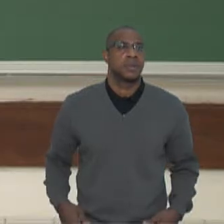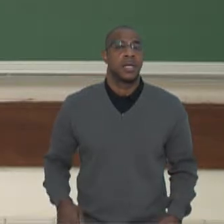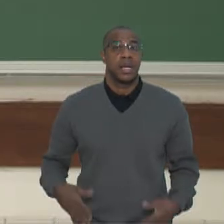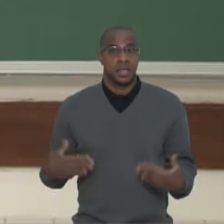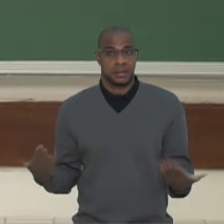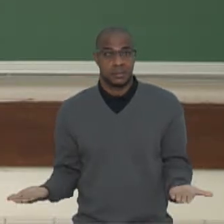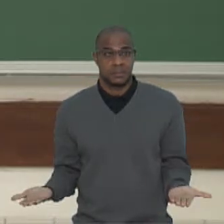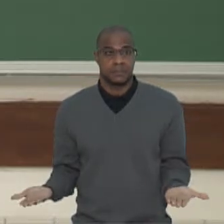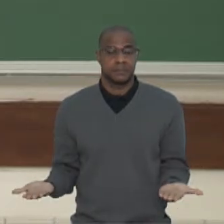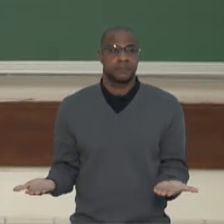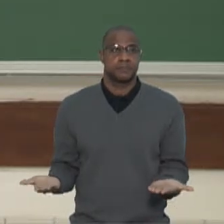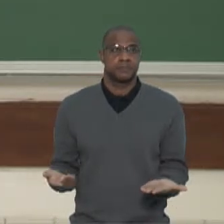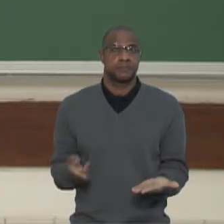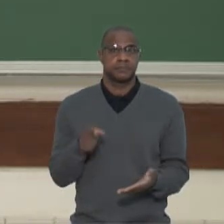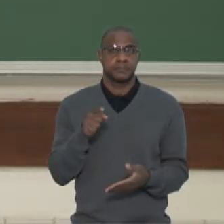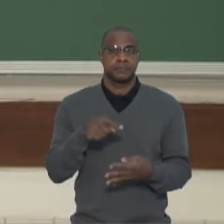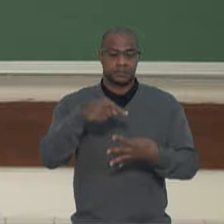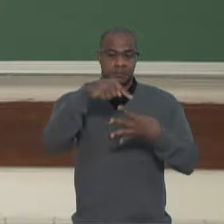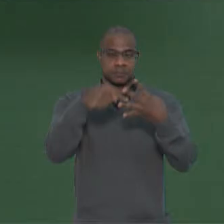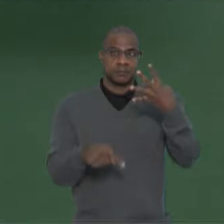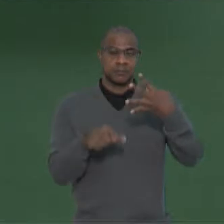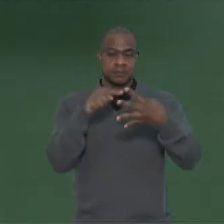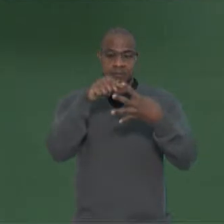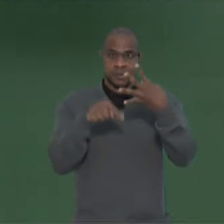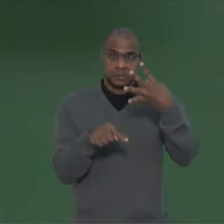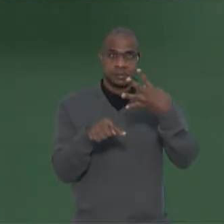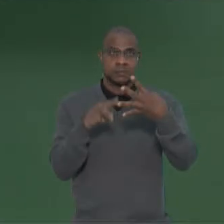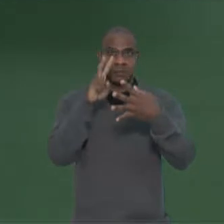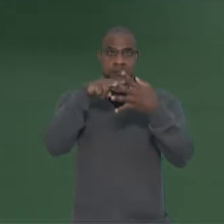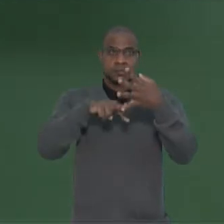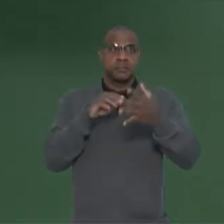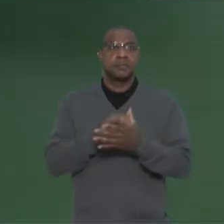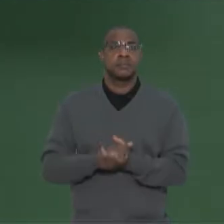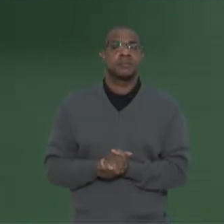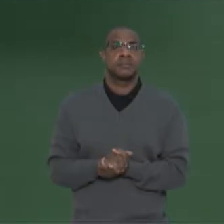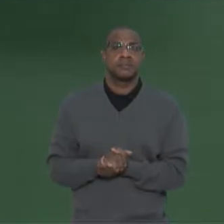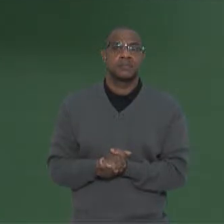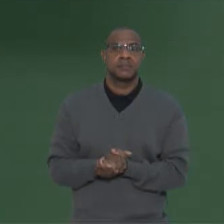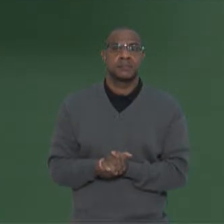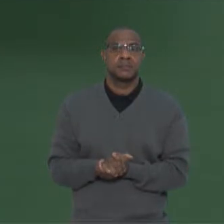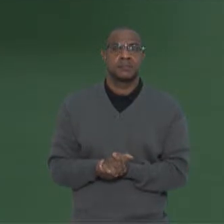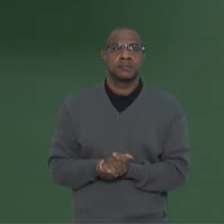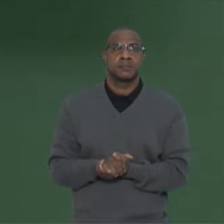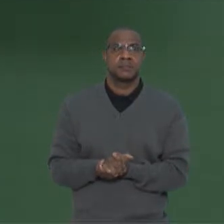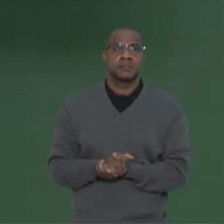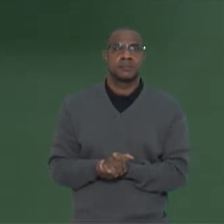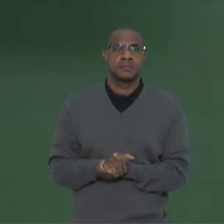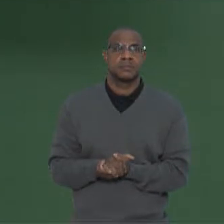Partindo então aqui das 4 opções, vamos ler. El deporte é um elemento